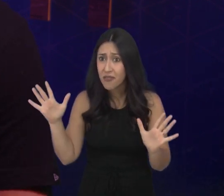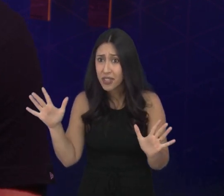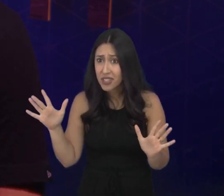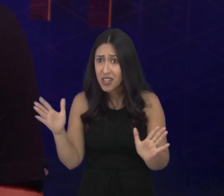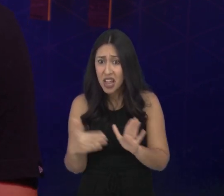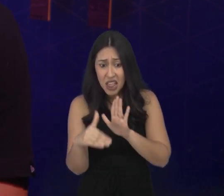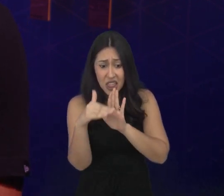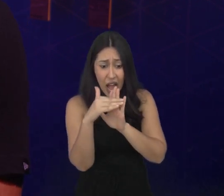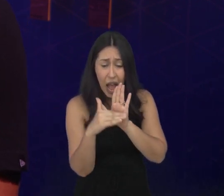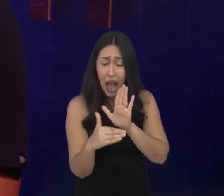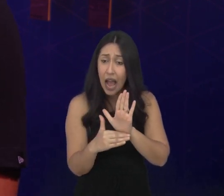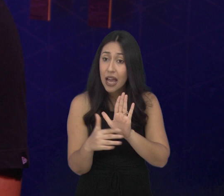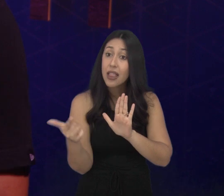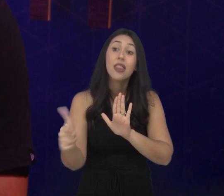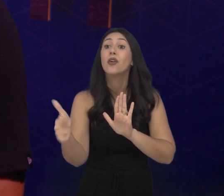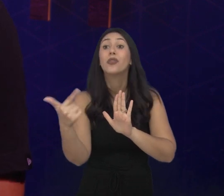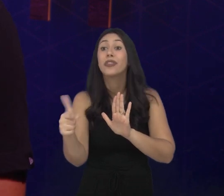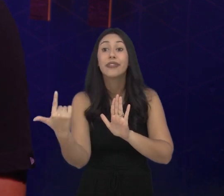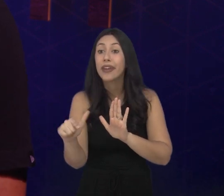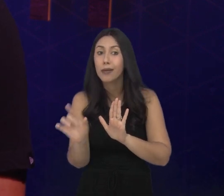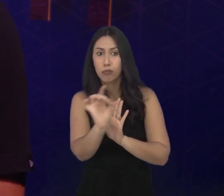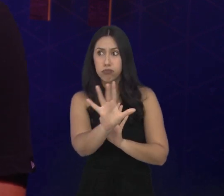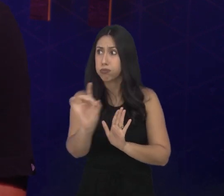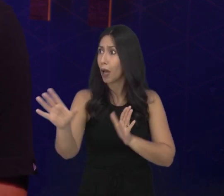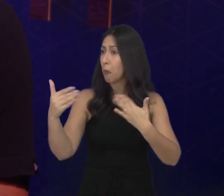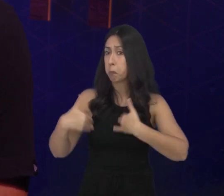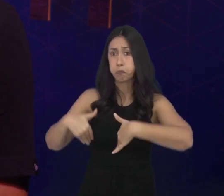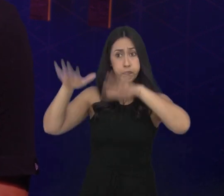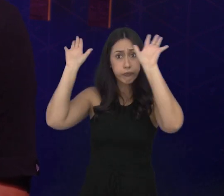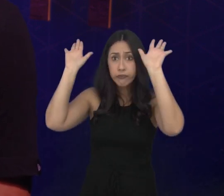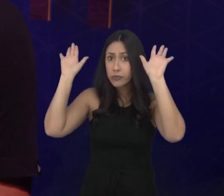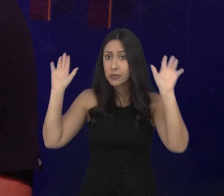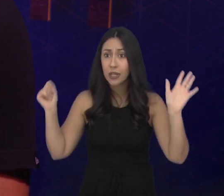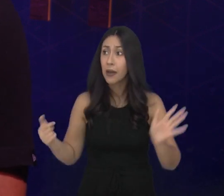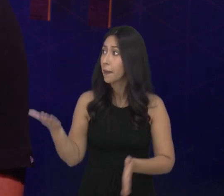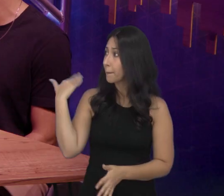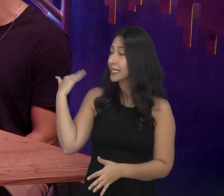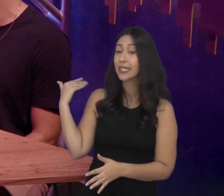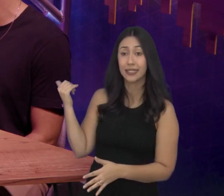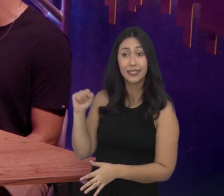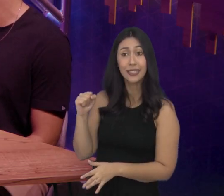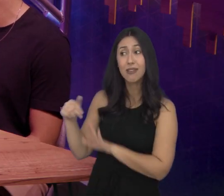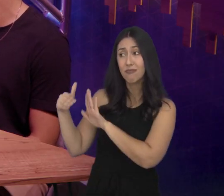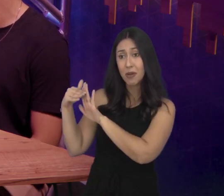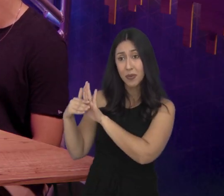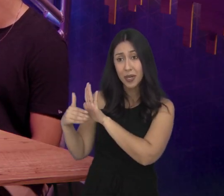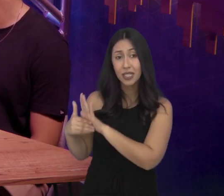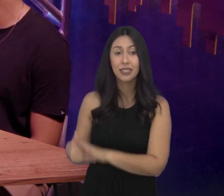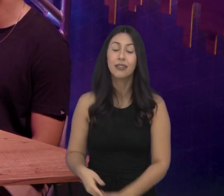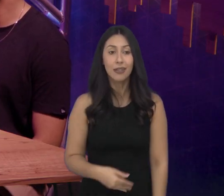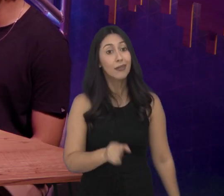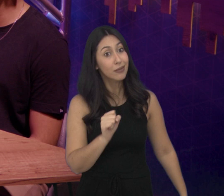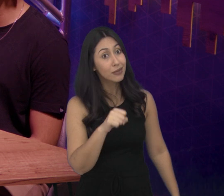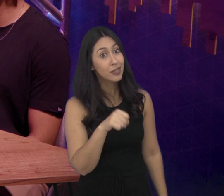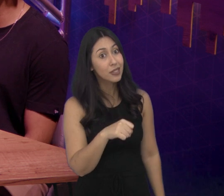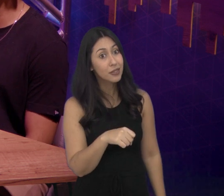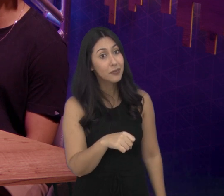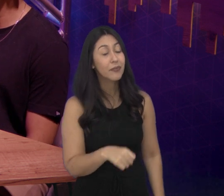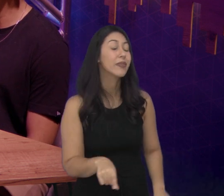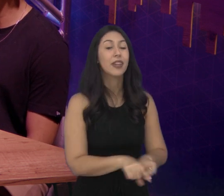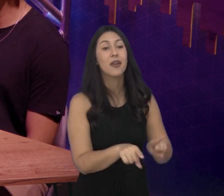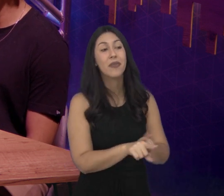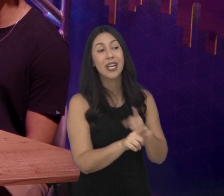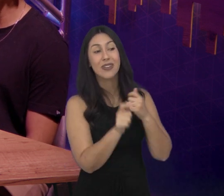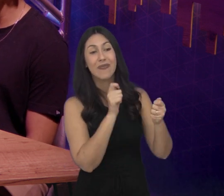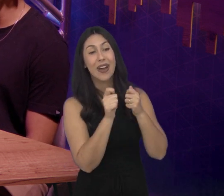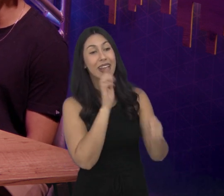vida. A gente não tem script dos 30 pra frente. Dos 30 pra trás tem. Uhum. E daí a gente pegou